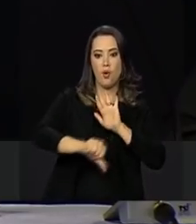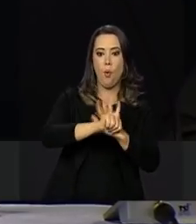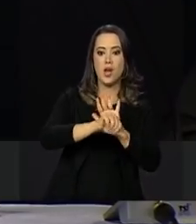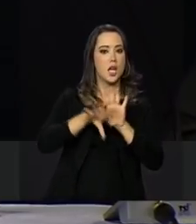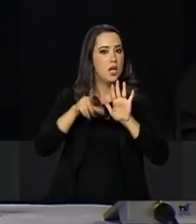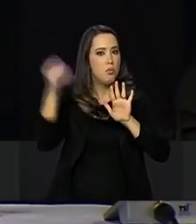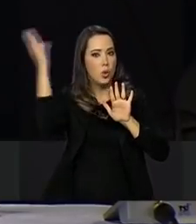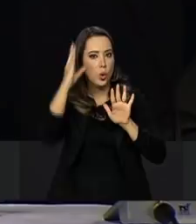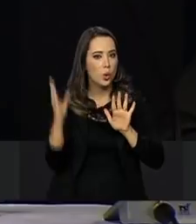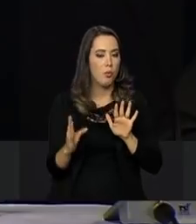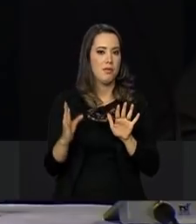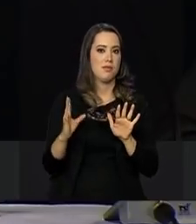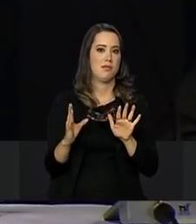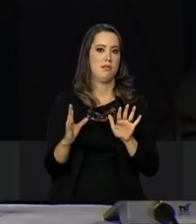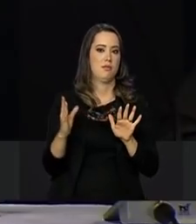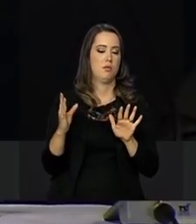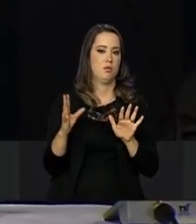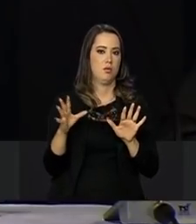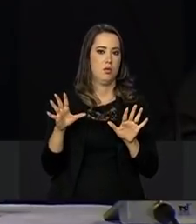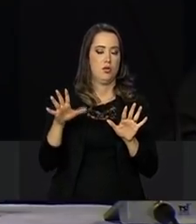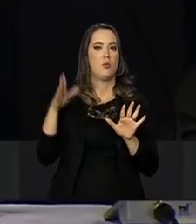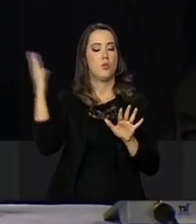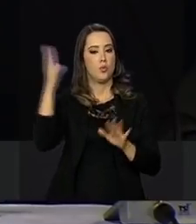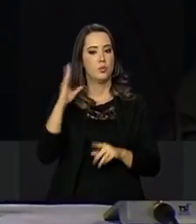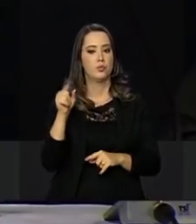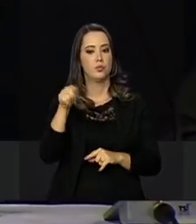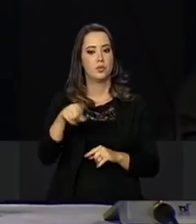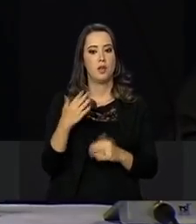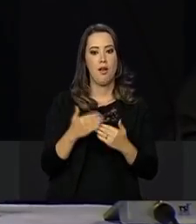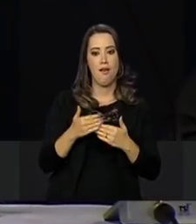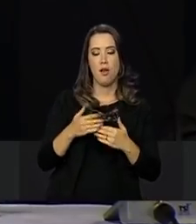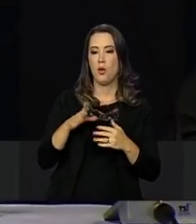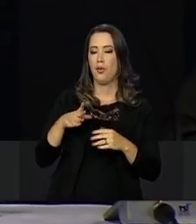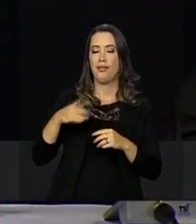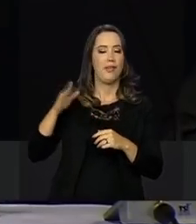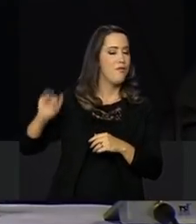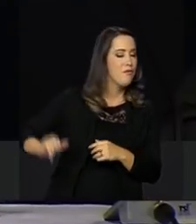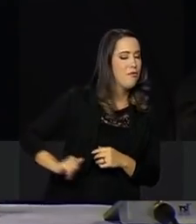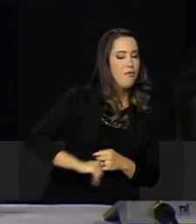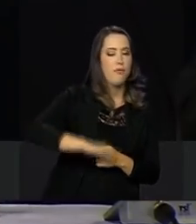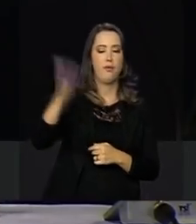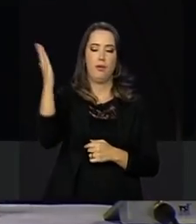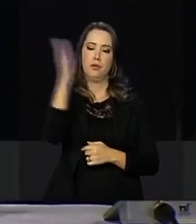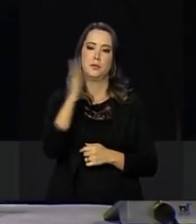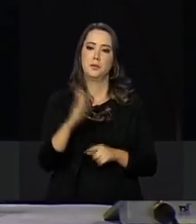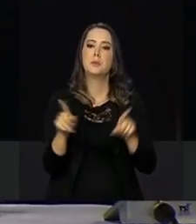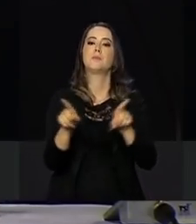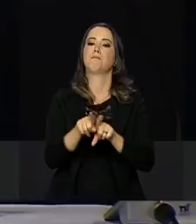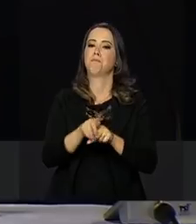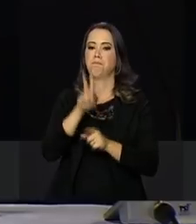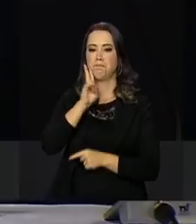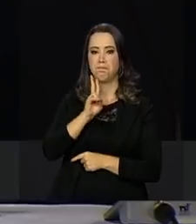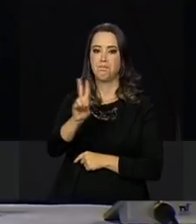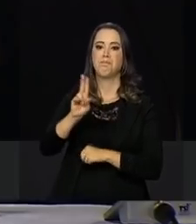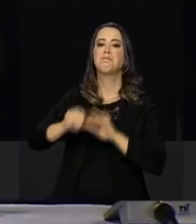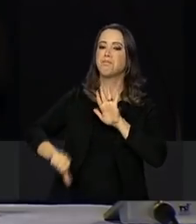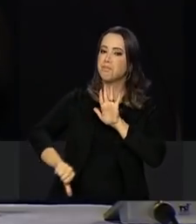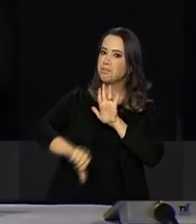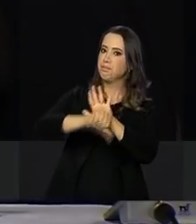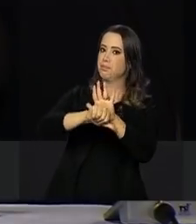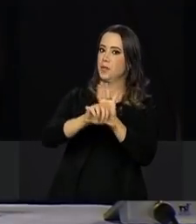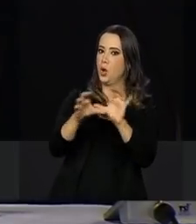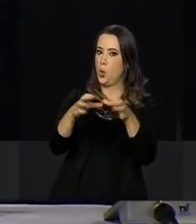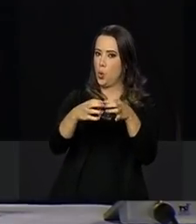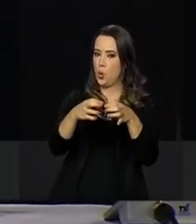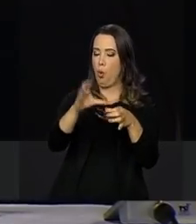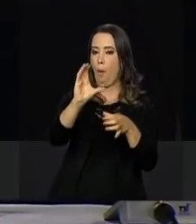que a nacionalização, a internacionalização do crime. Não é sem razão que muitas e muitas